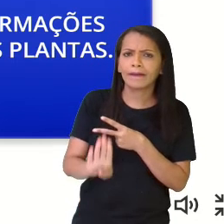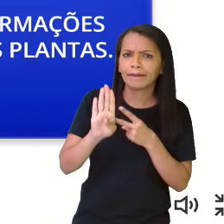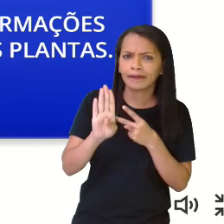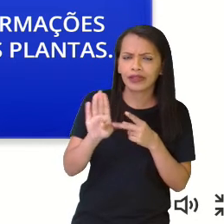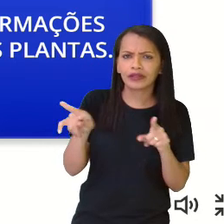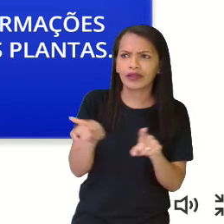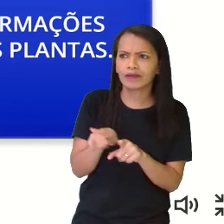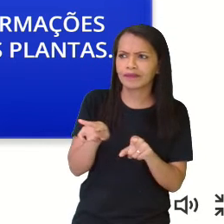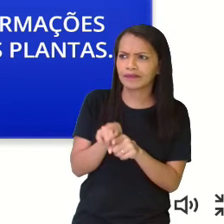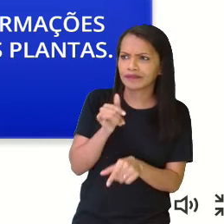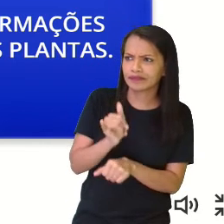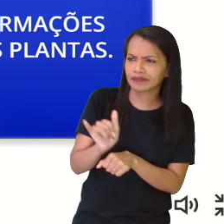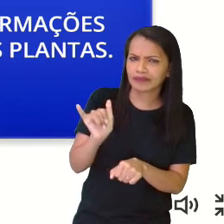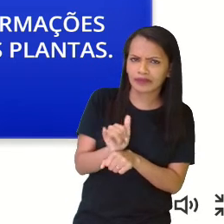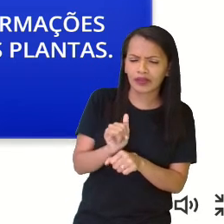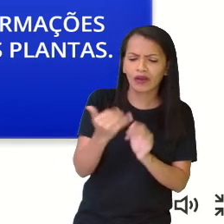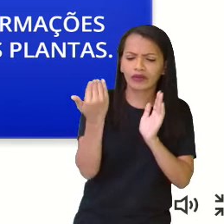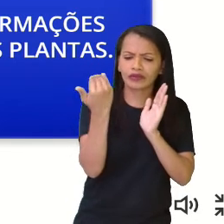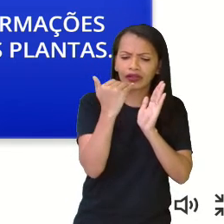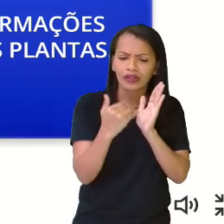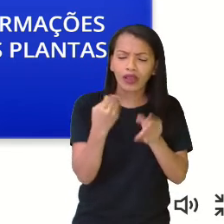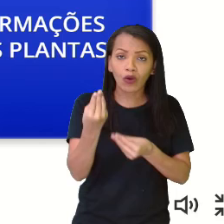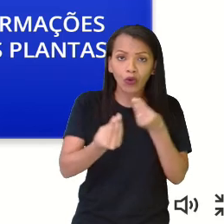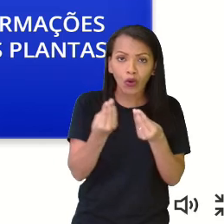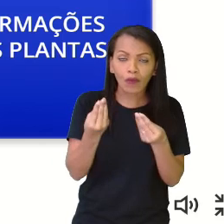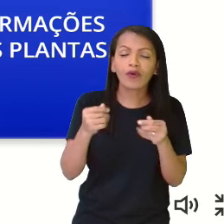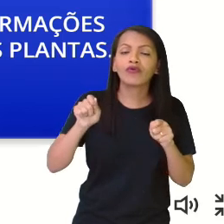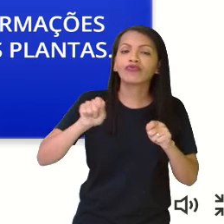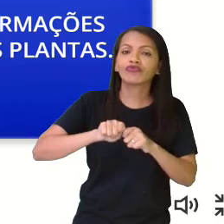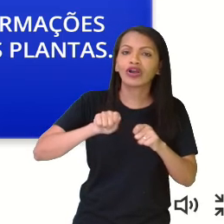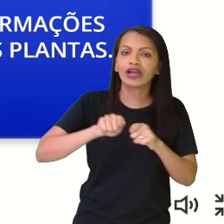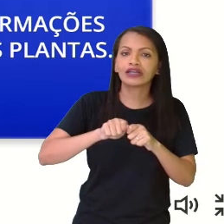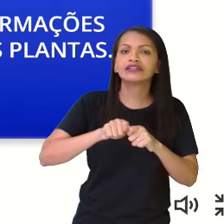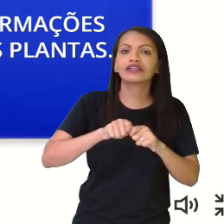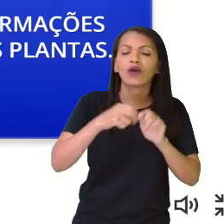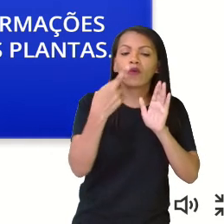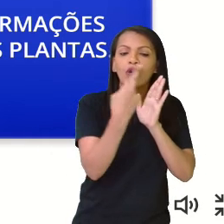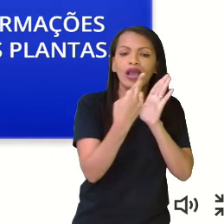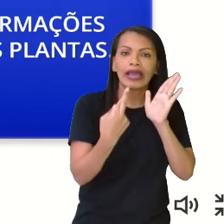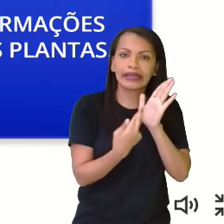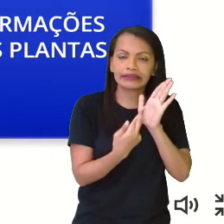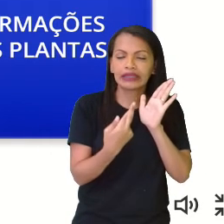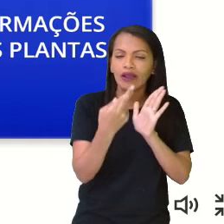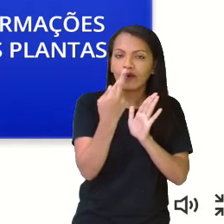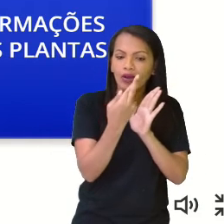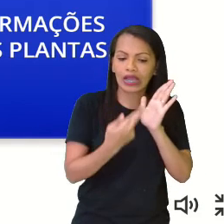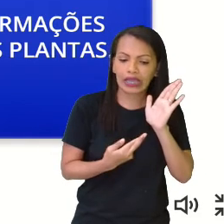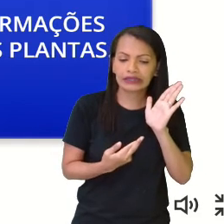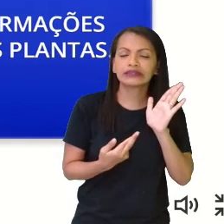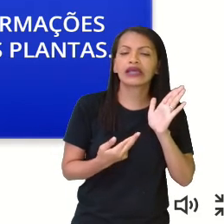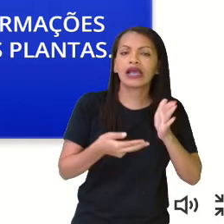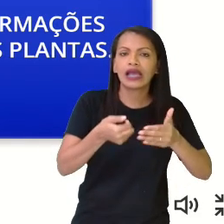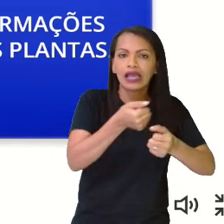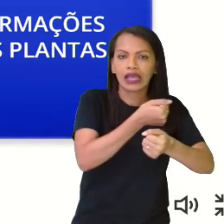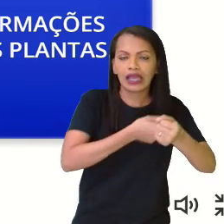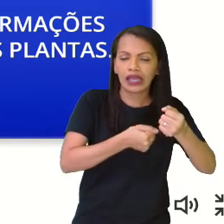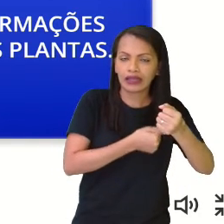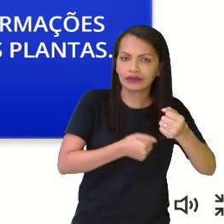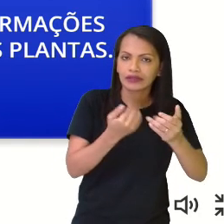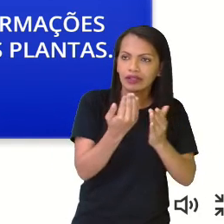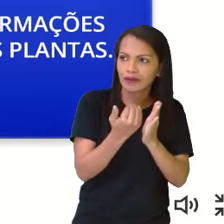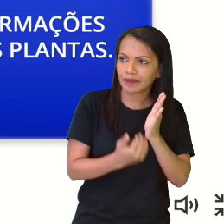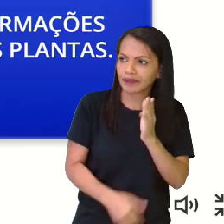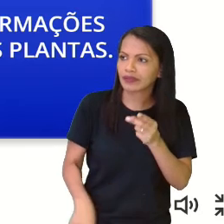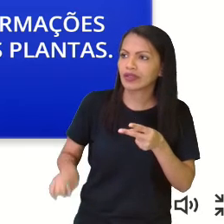instruções como preparar uma receita. Ou letra C. Há informações sobre plantas. Gente, tá fácil. A, B